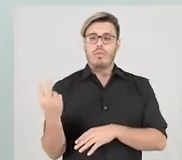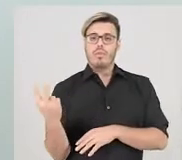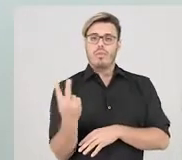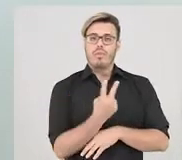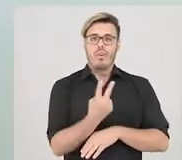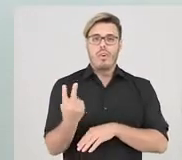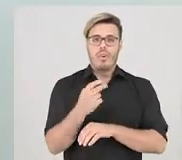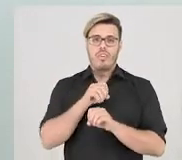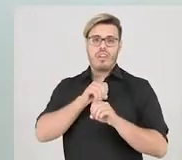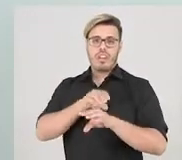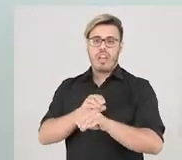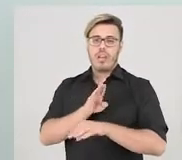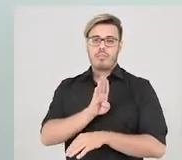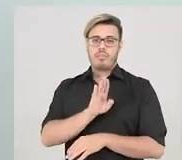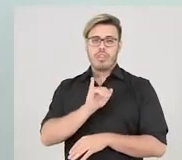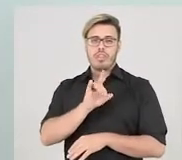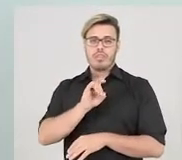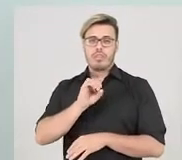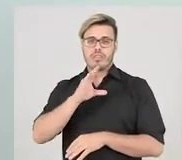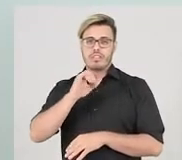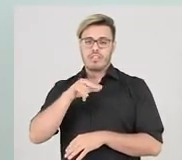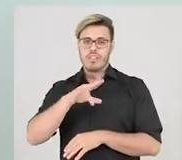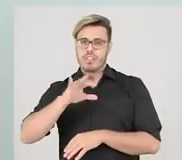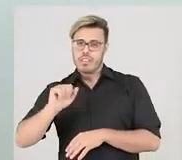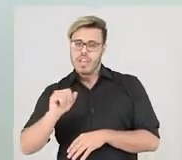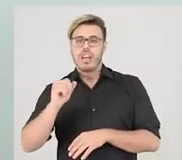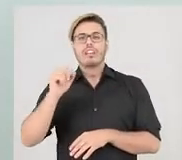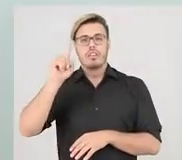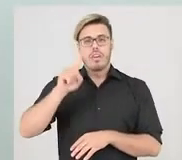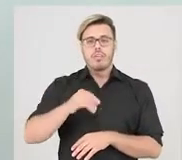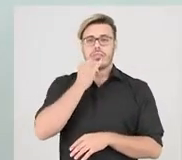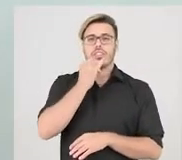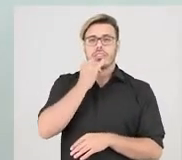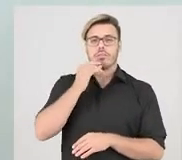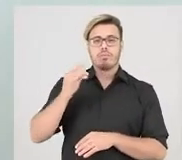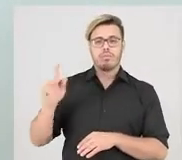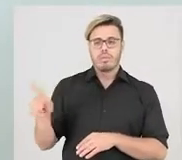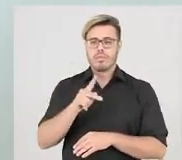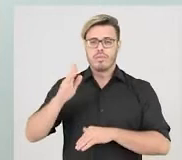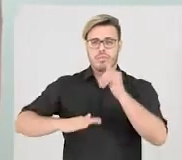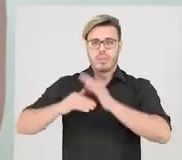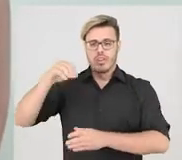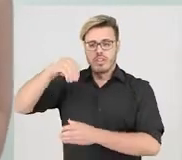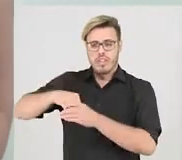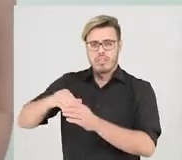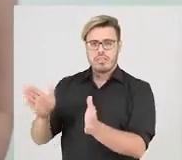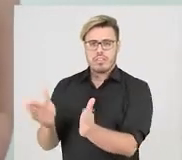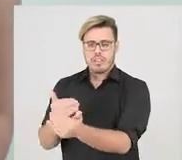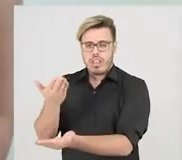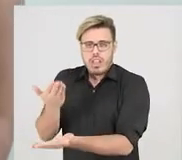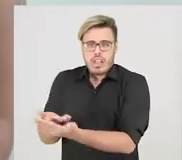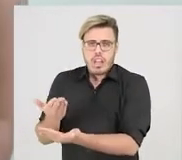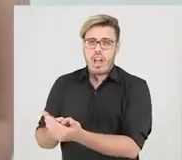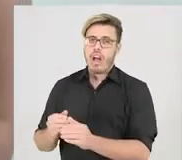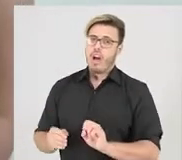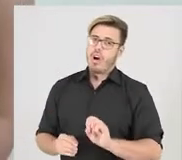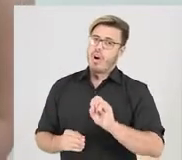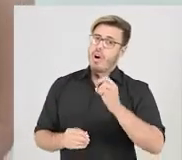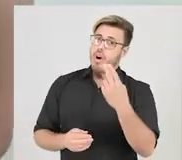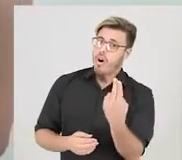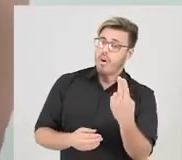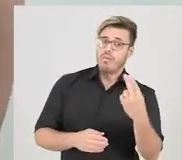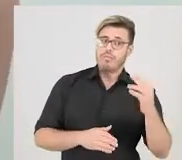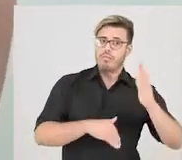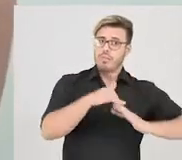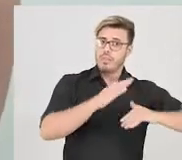especial. Sejam eles professores que estão diariamente na sala de aula, seja ele o professor do AE que está na sala de recurso. Ele